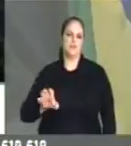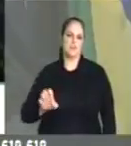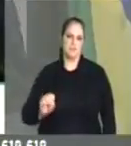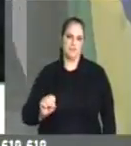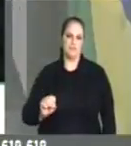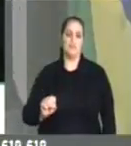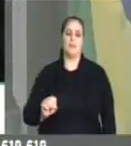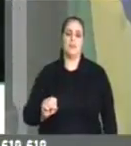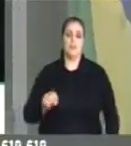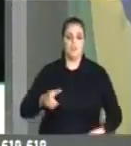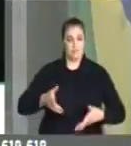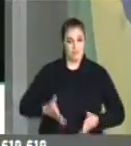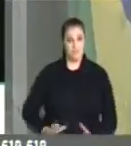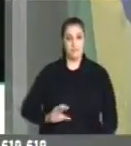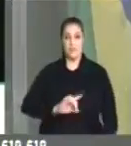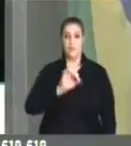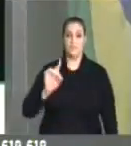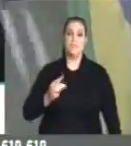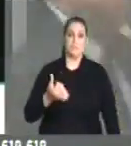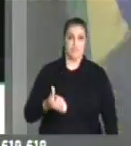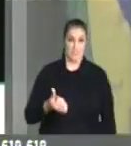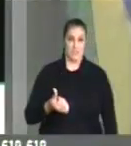Nasceu no dia 6,